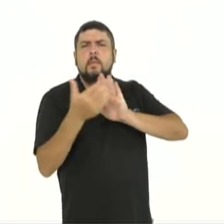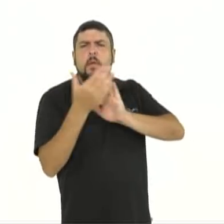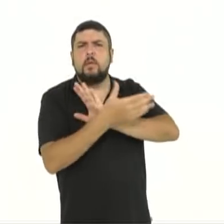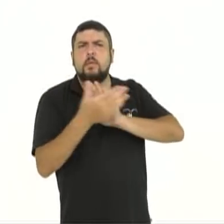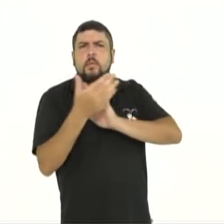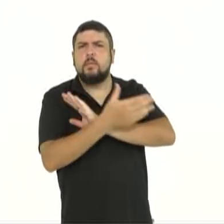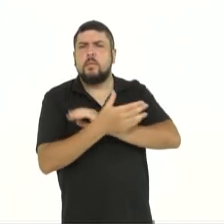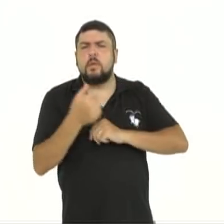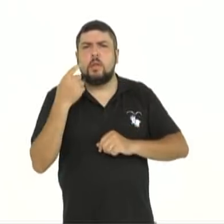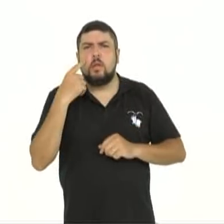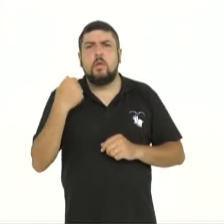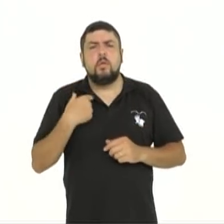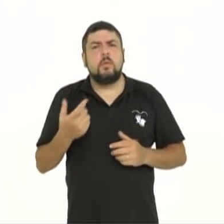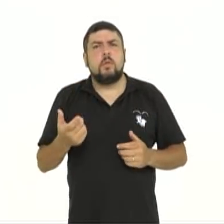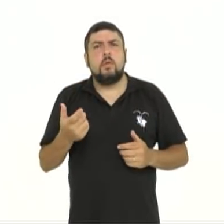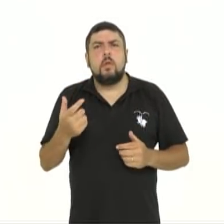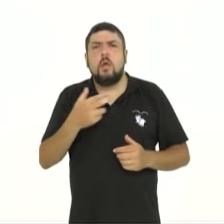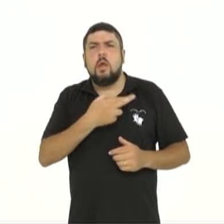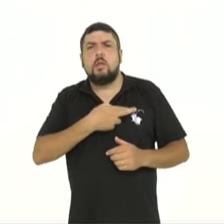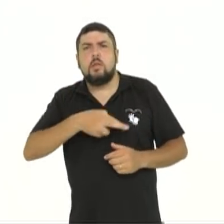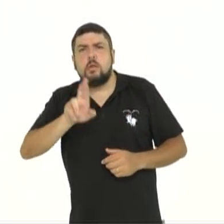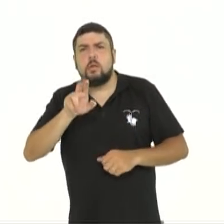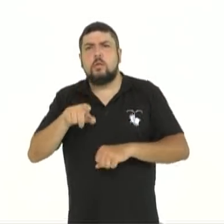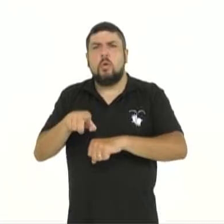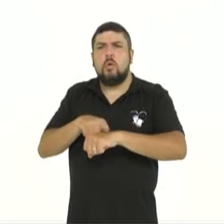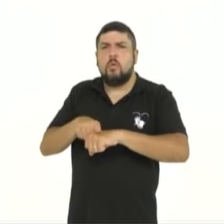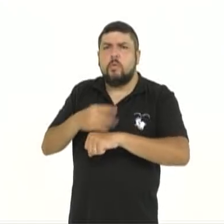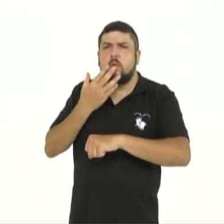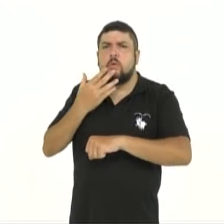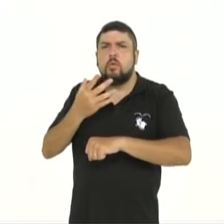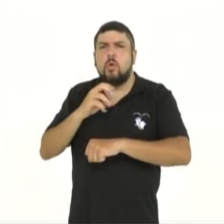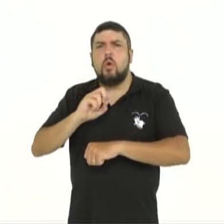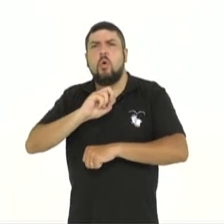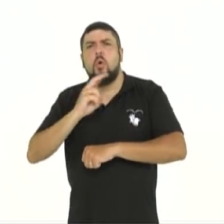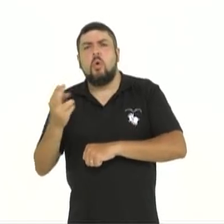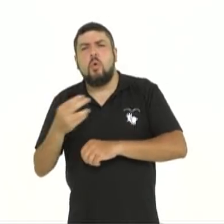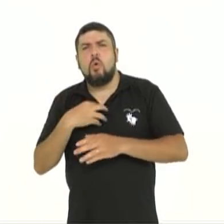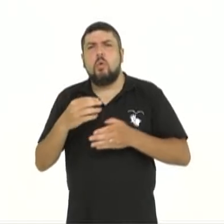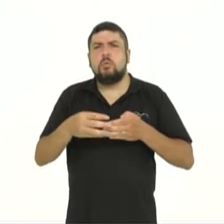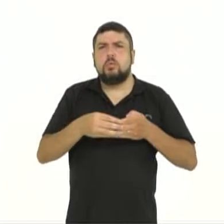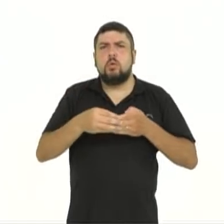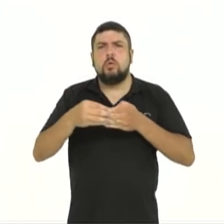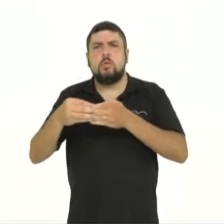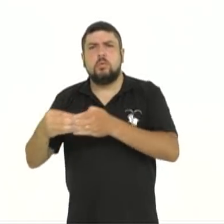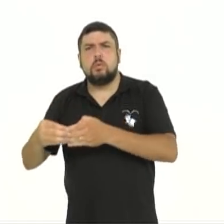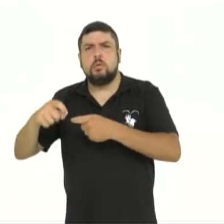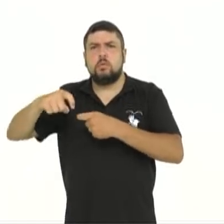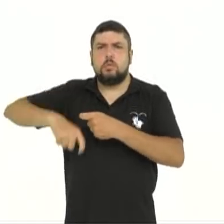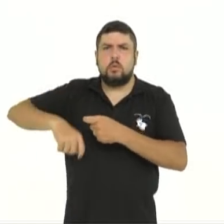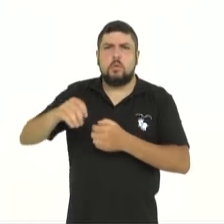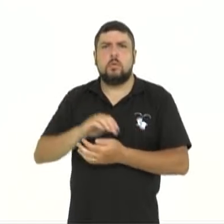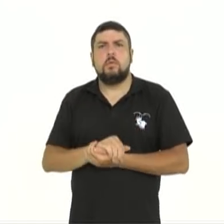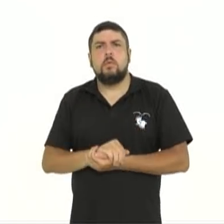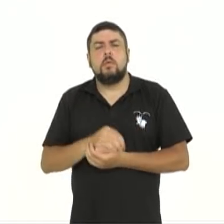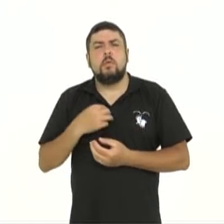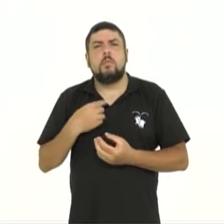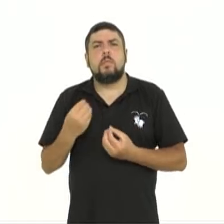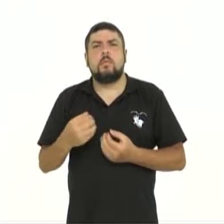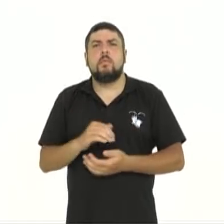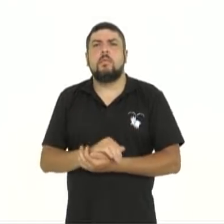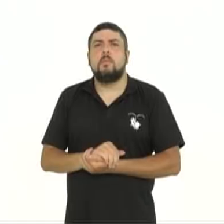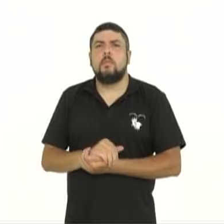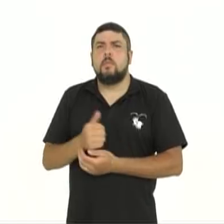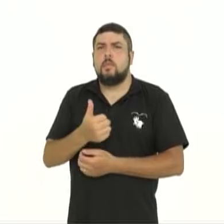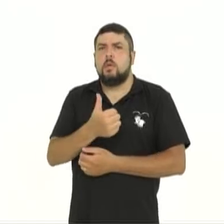políticas, religião ou orientação sexual. 19 de junho de 2019, 13 horas e